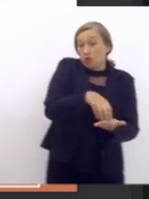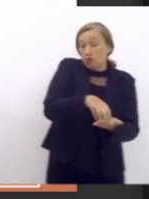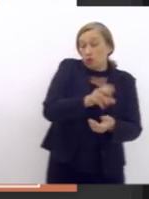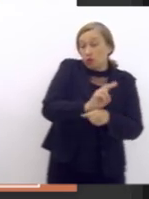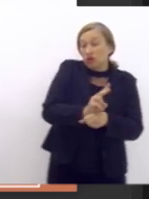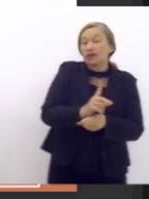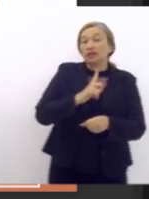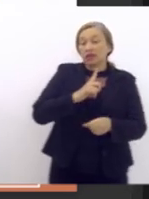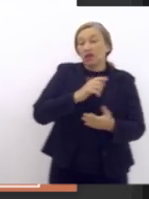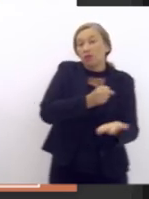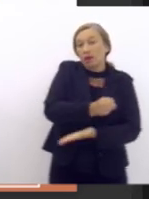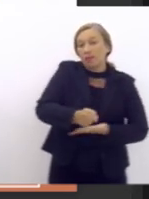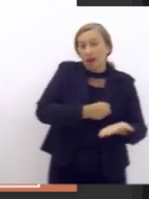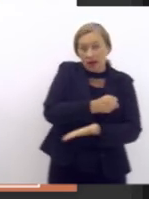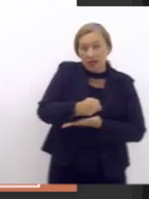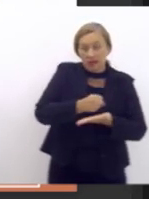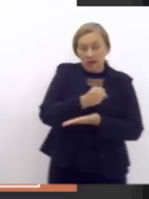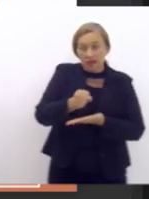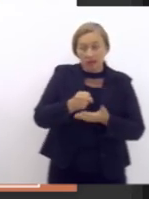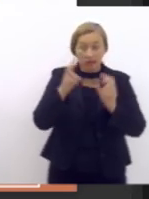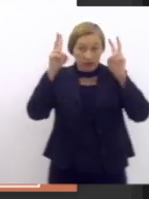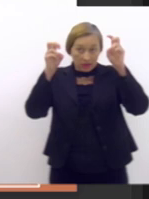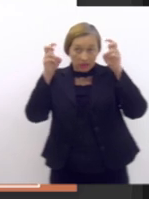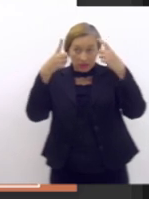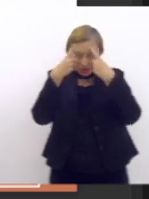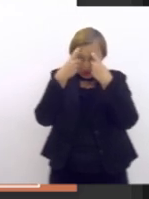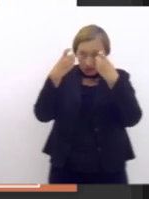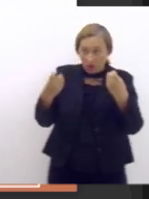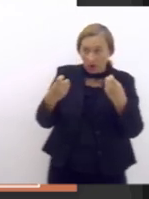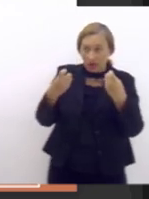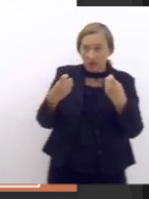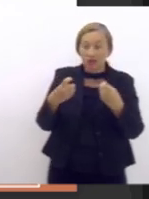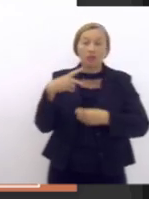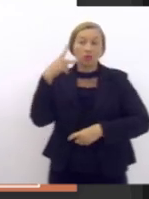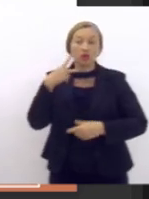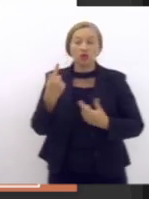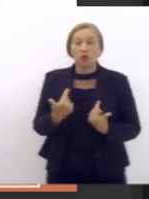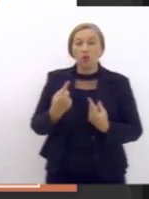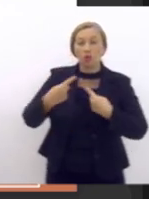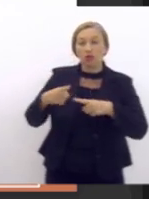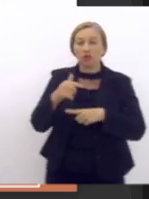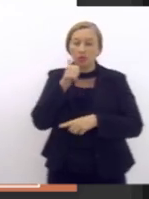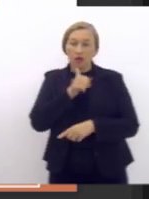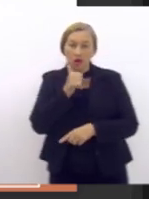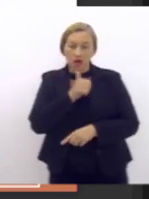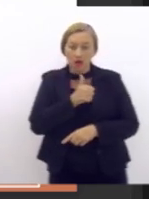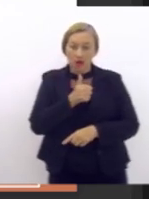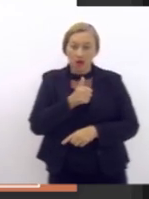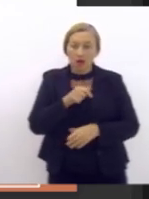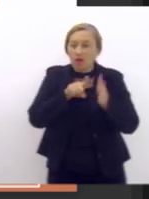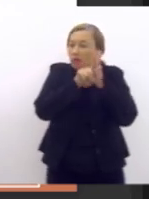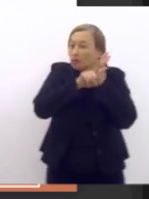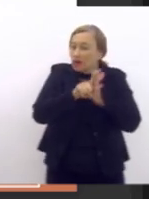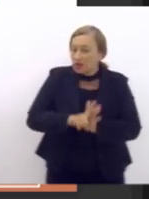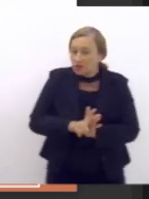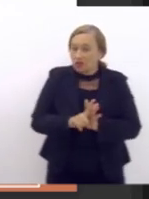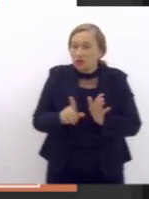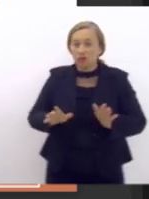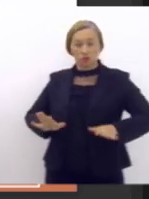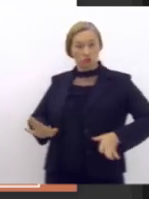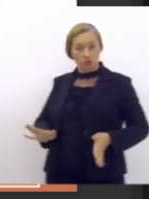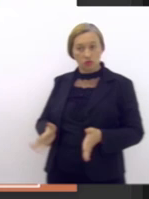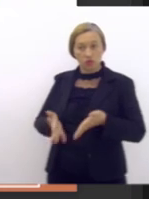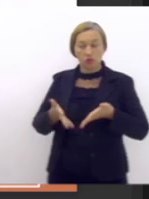eixo temático, que é o eixo de violência política contra a mulher, que ele reúne pesquisas, impulsiona a realização